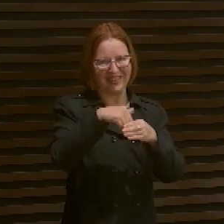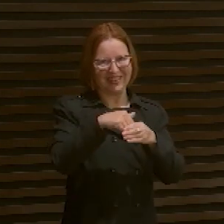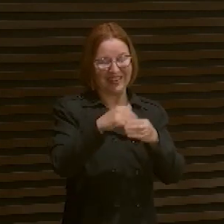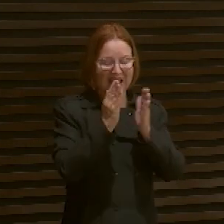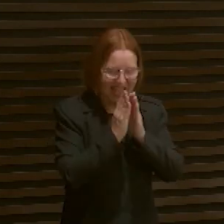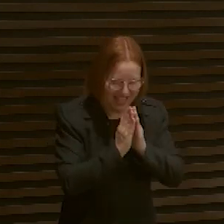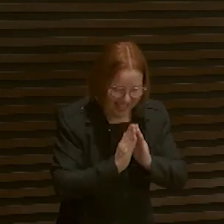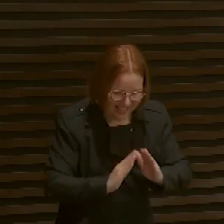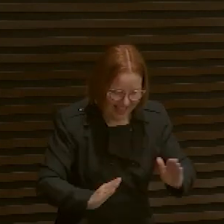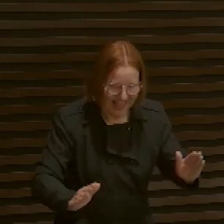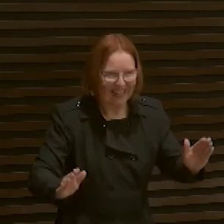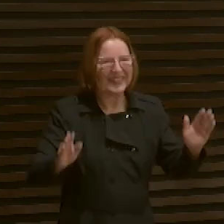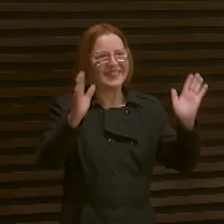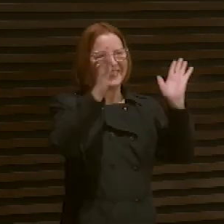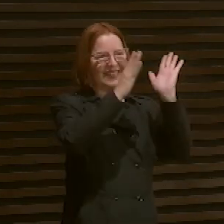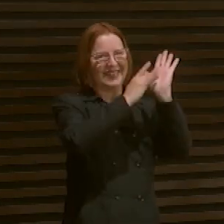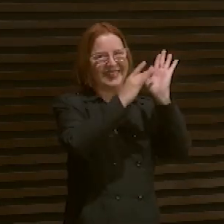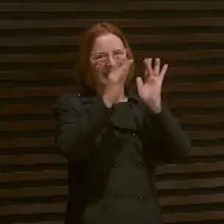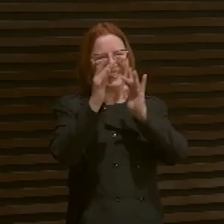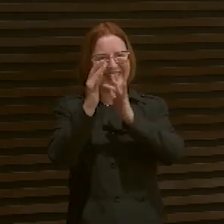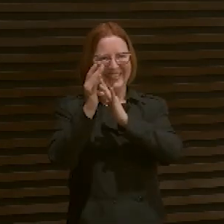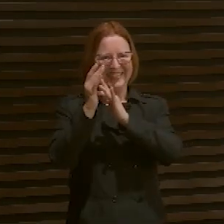Adoraram Jesus.